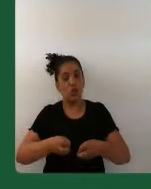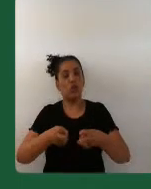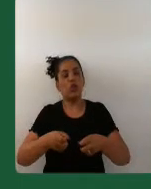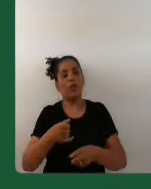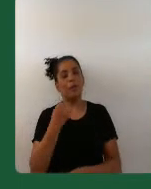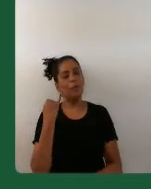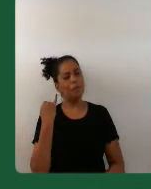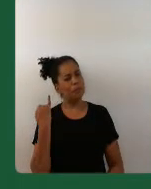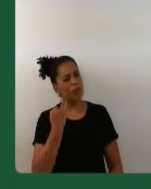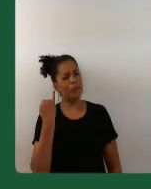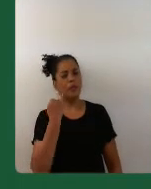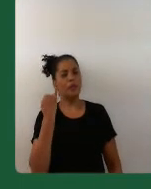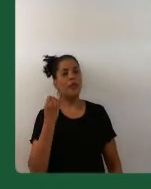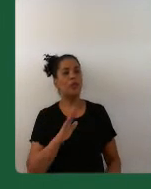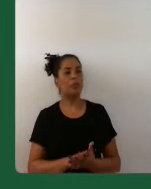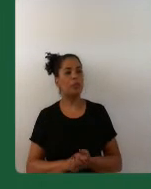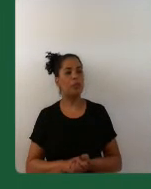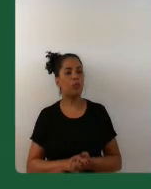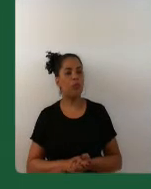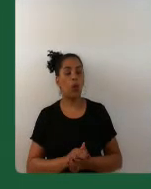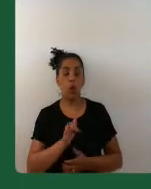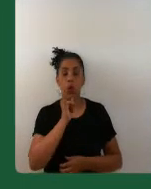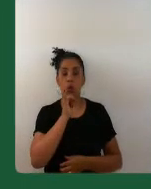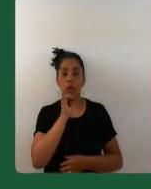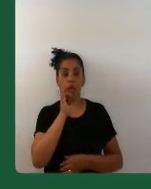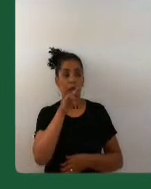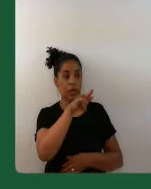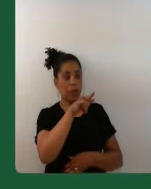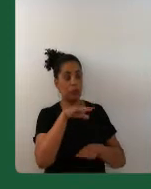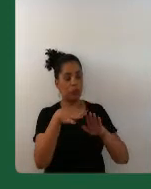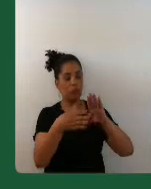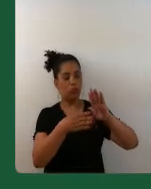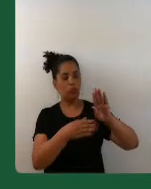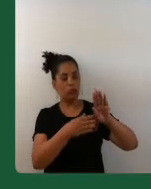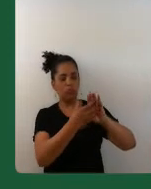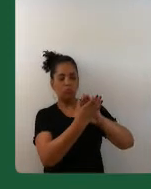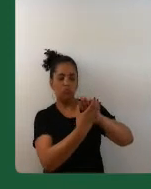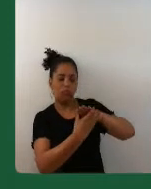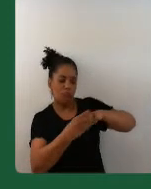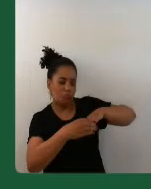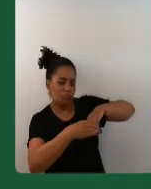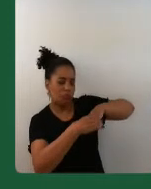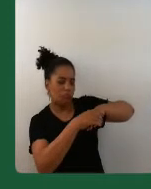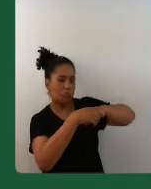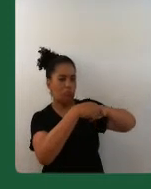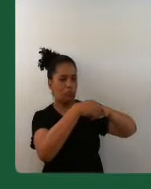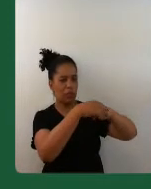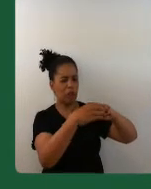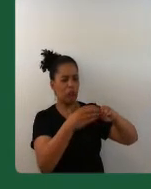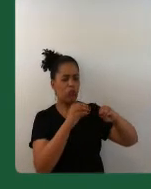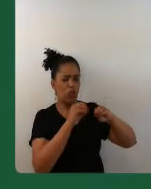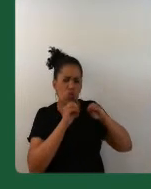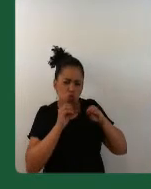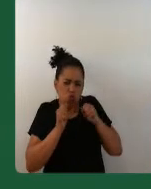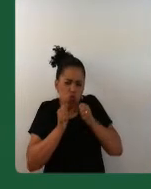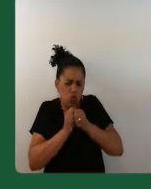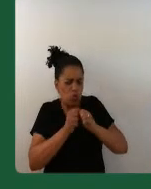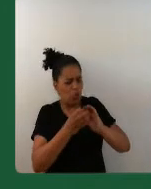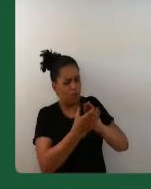Um outro caso de a liberação dos 5 dedos, fotos pré e